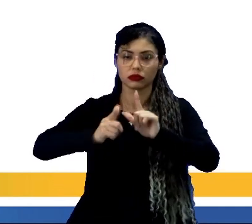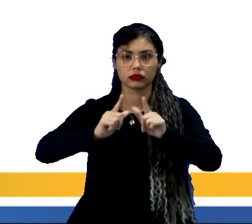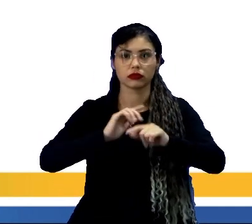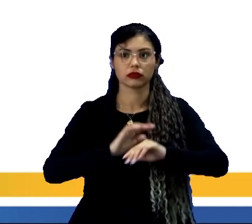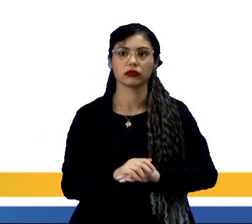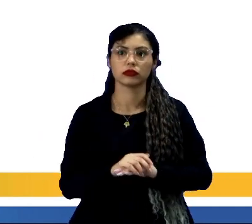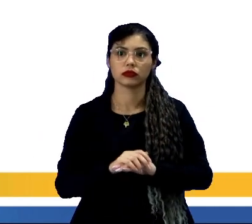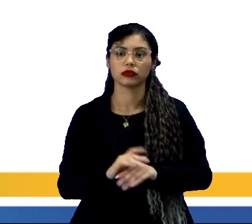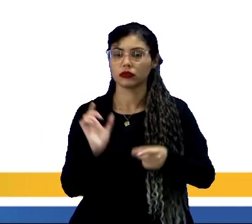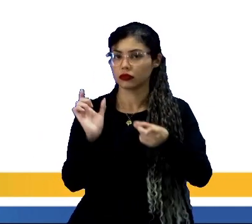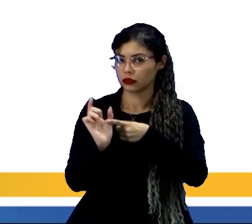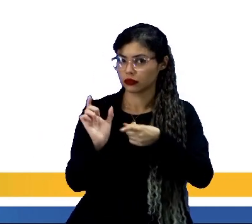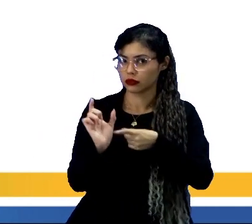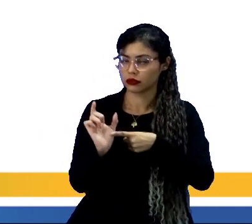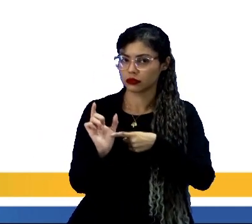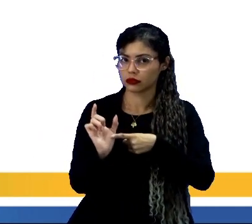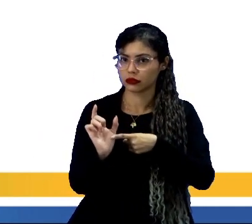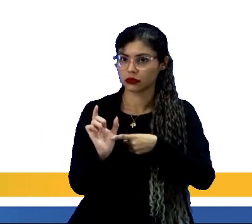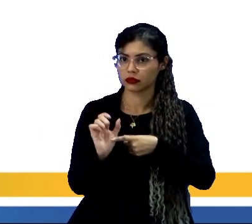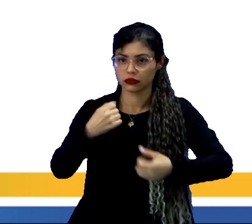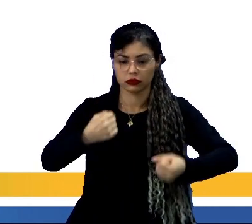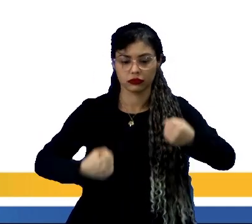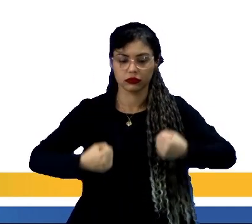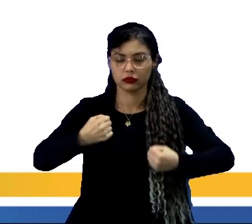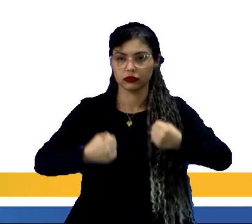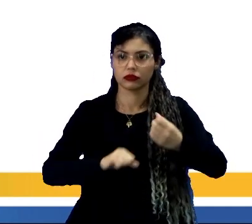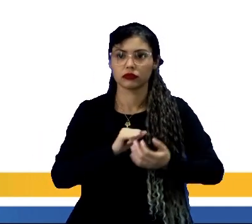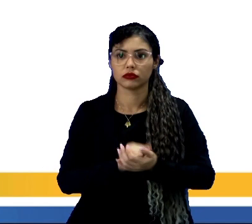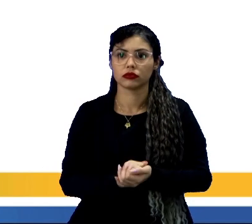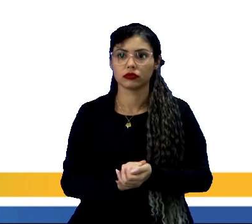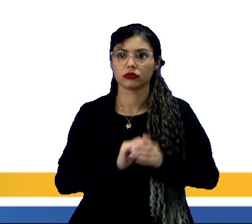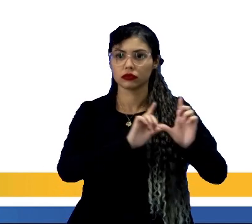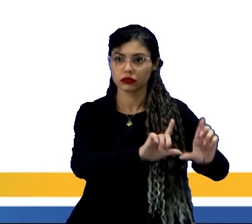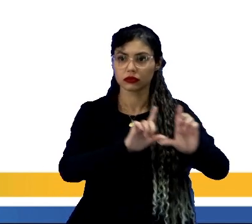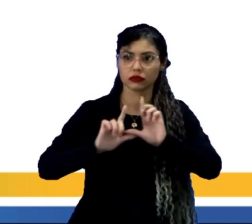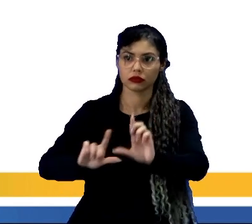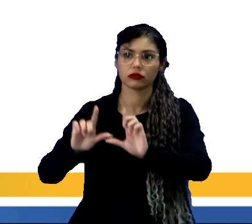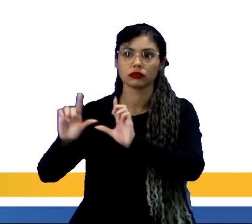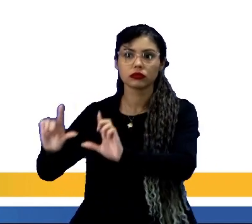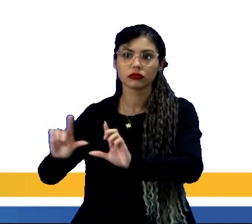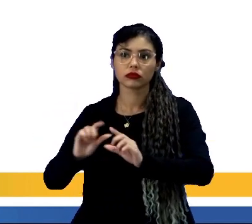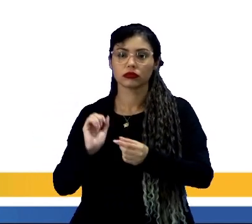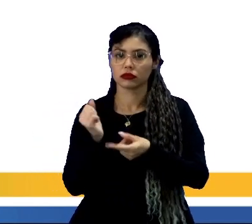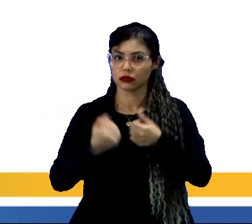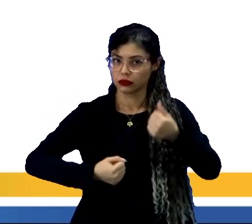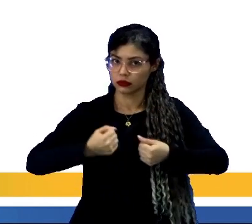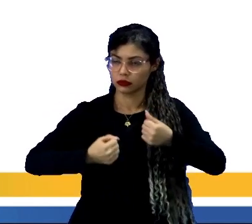músicas, palavras de carro, placas de carros,